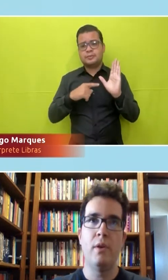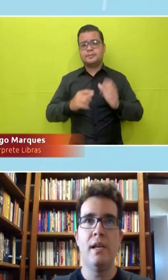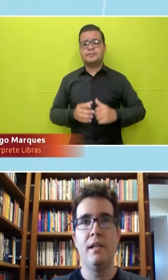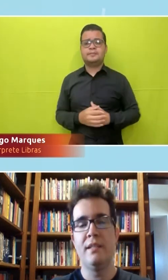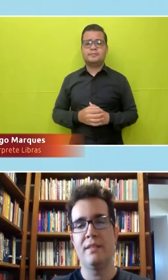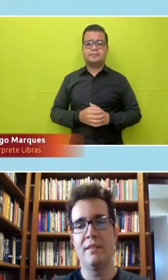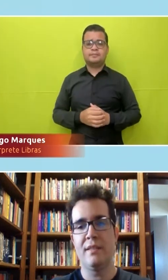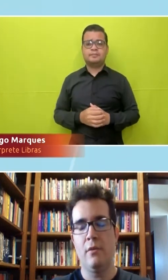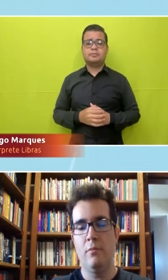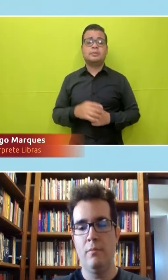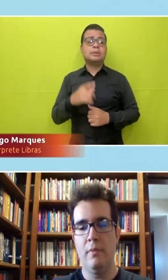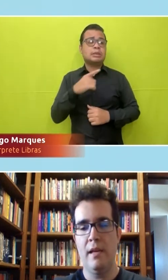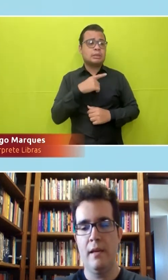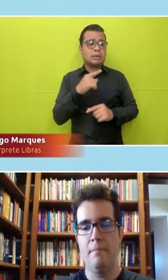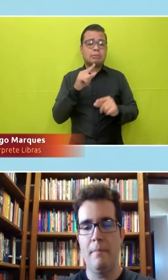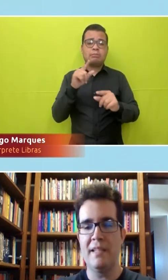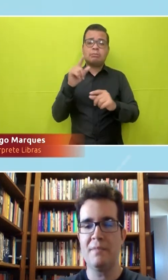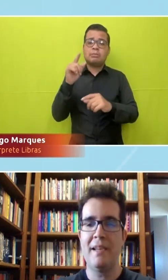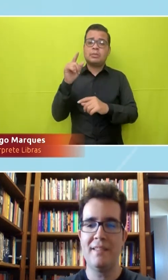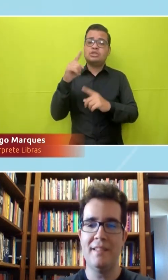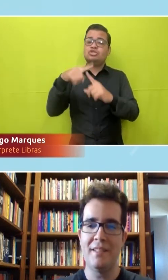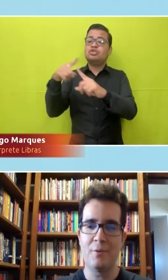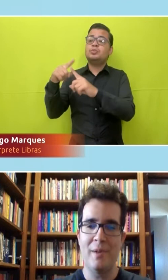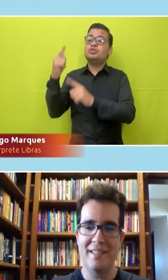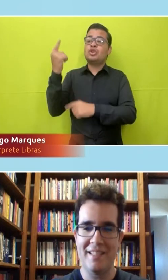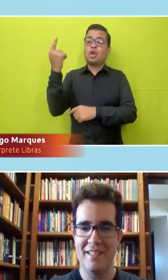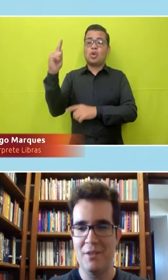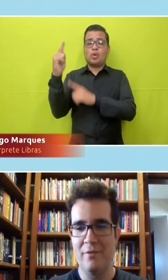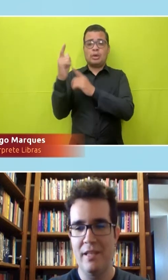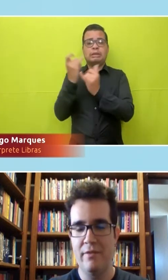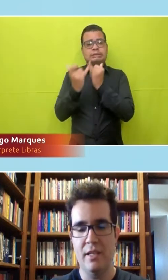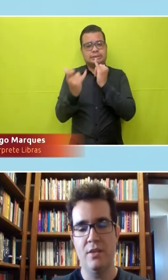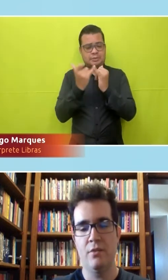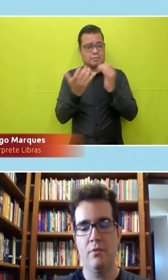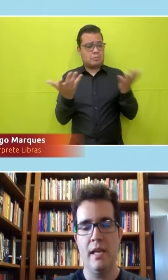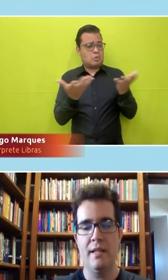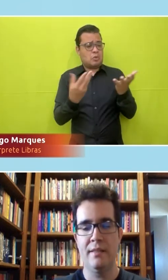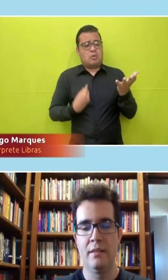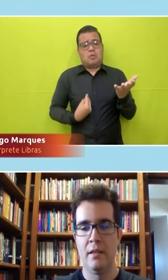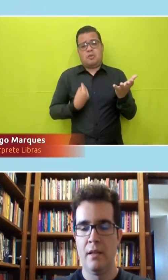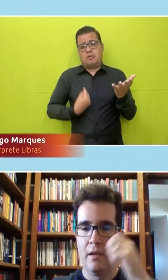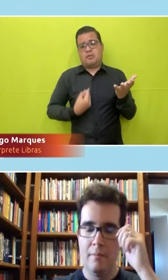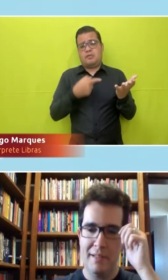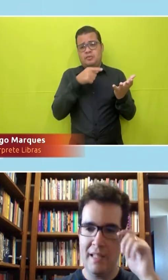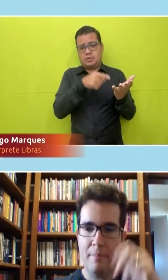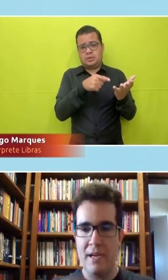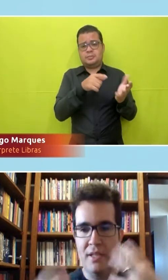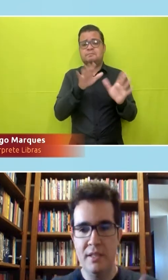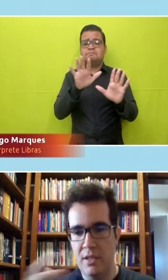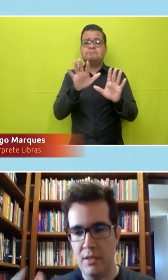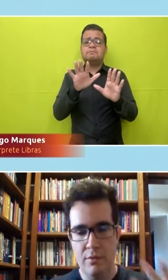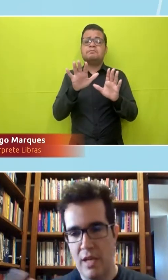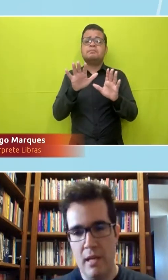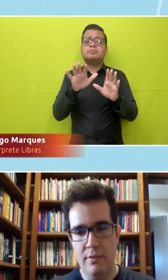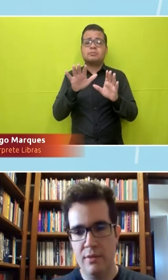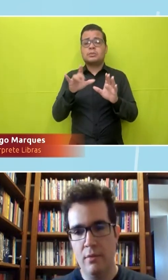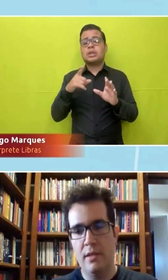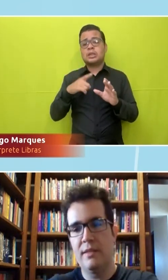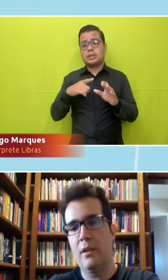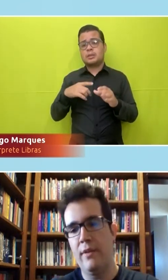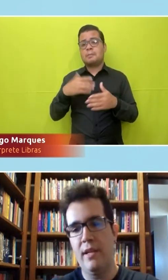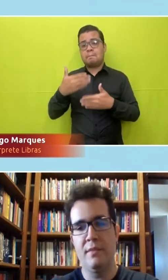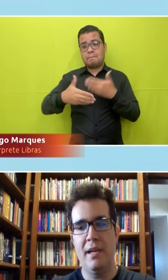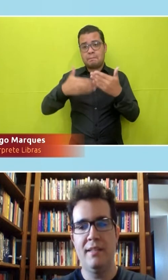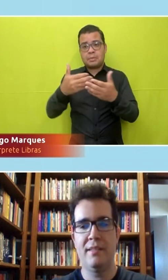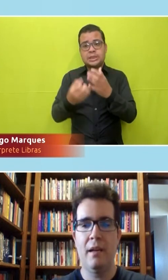algumas Goiânias que são mais parecidas com essa que a gente vive, que a gente conhece, mas que a partir disso geram